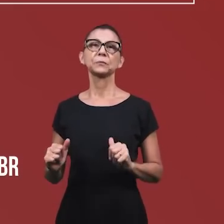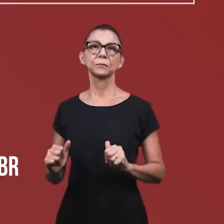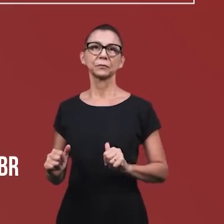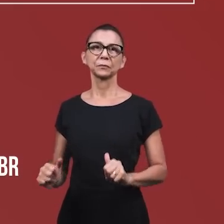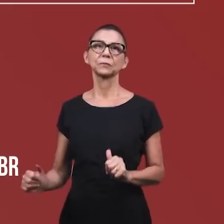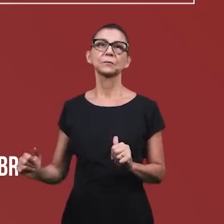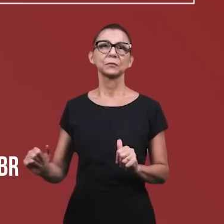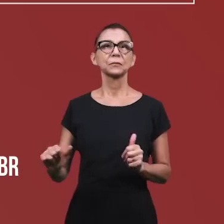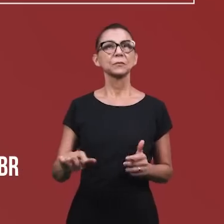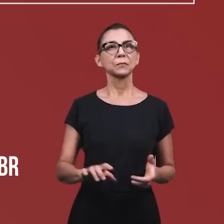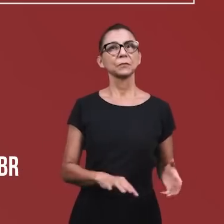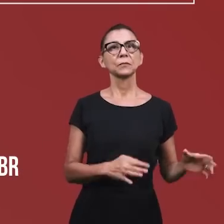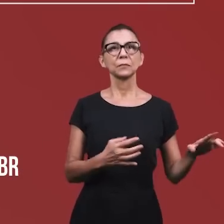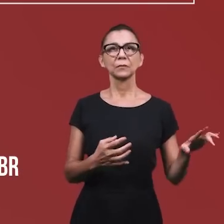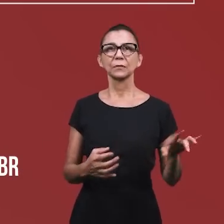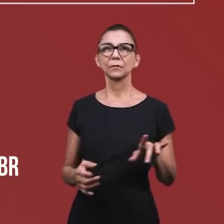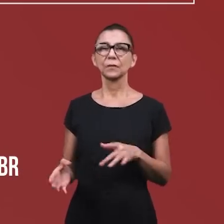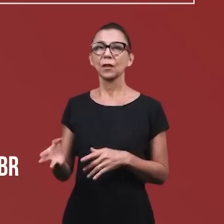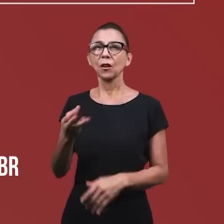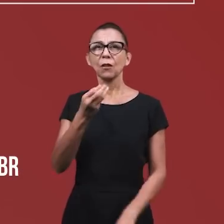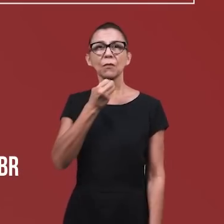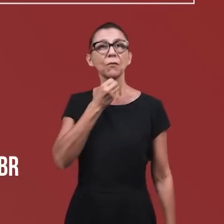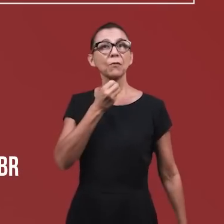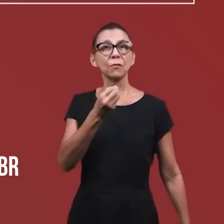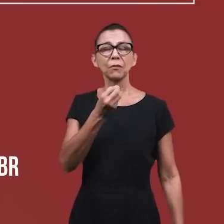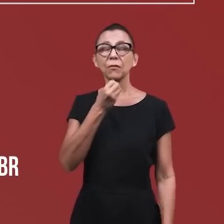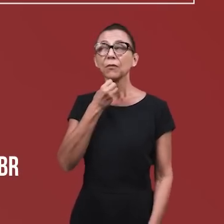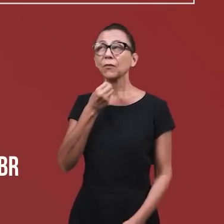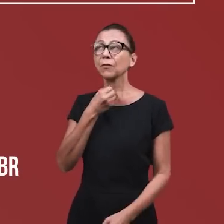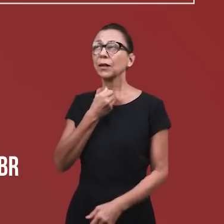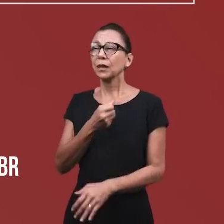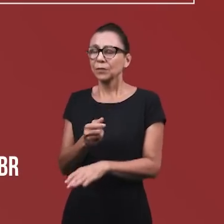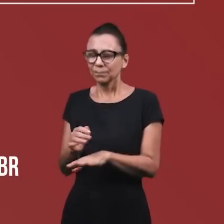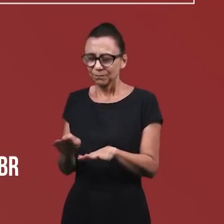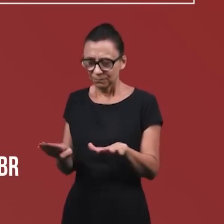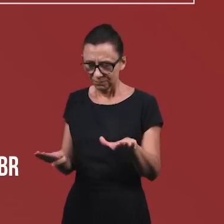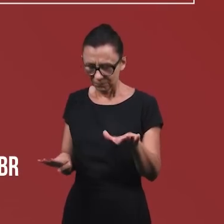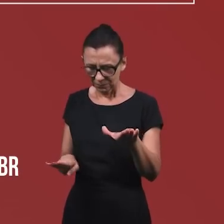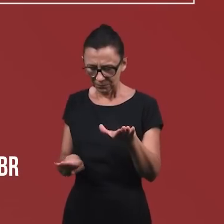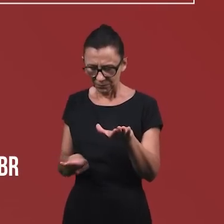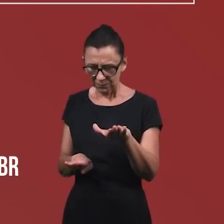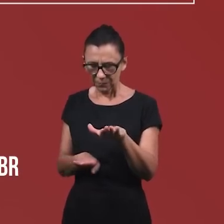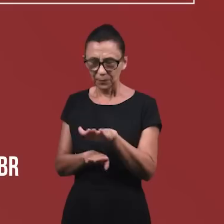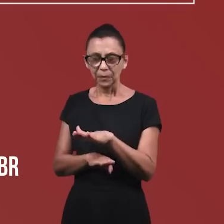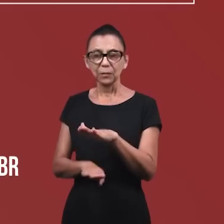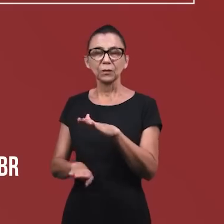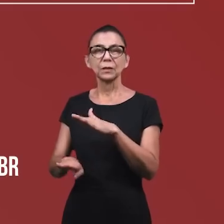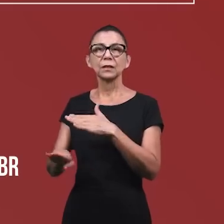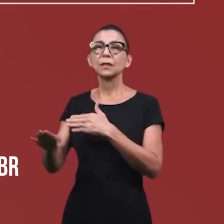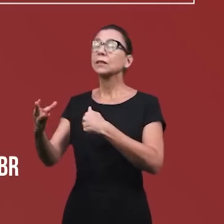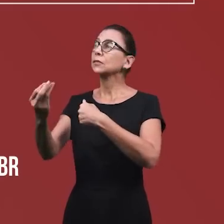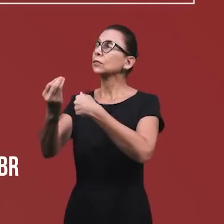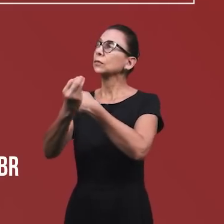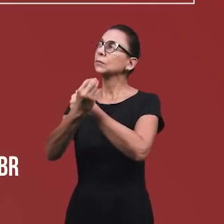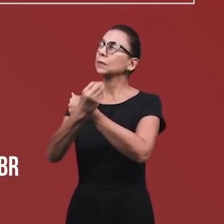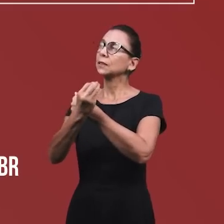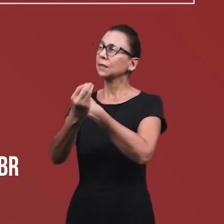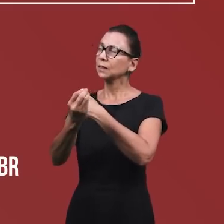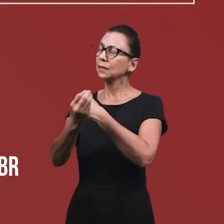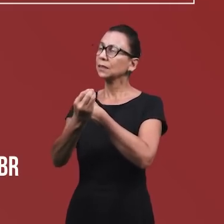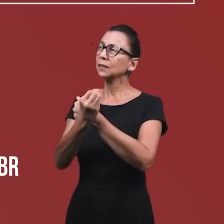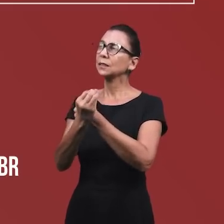carmesim. Tão frágil, tão pequeno sou, cuida